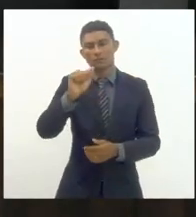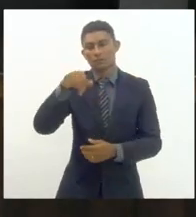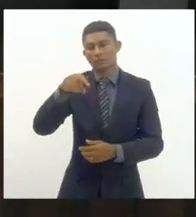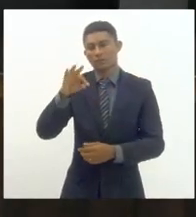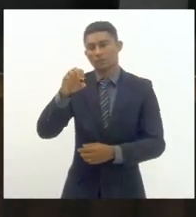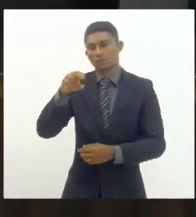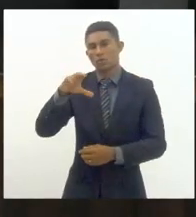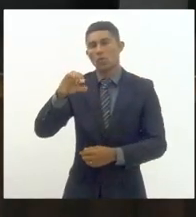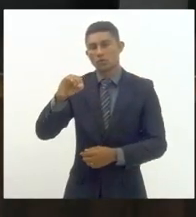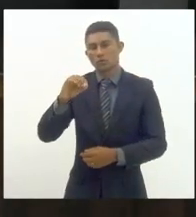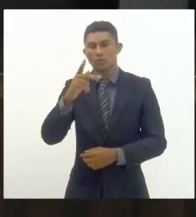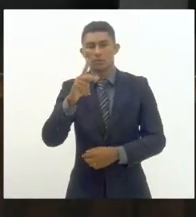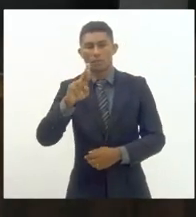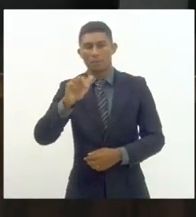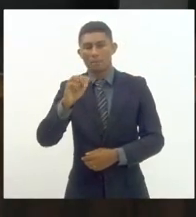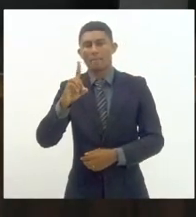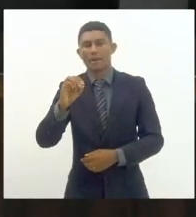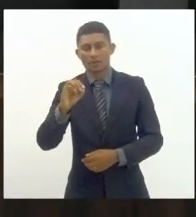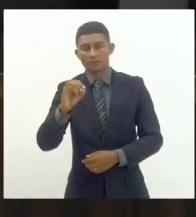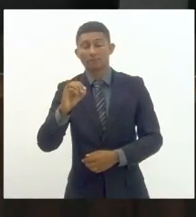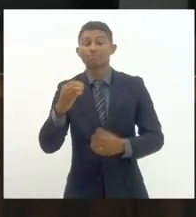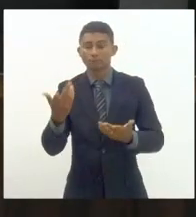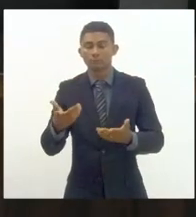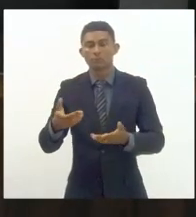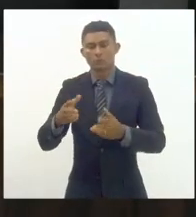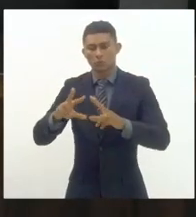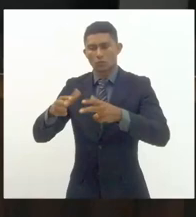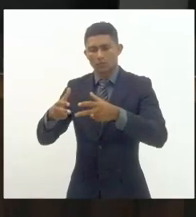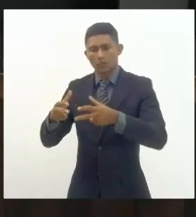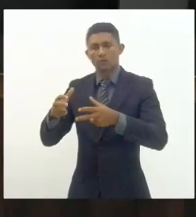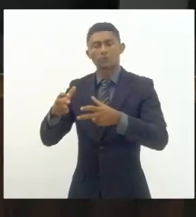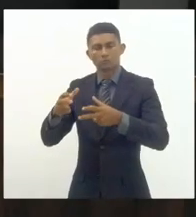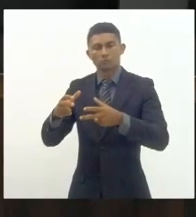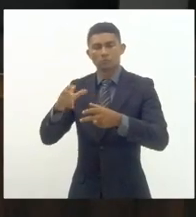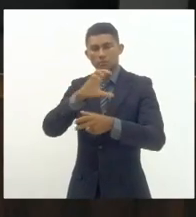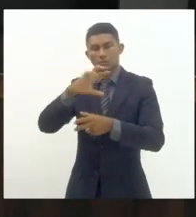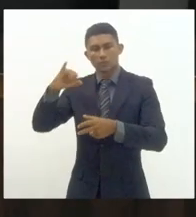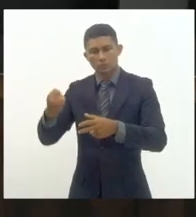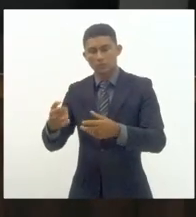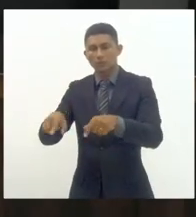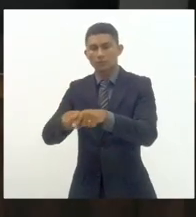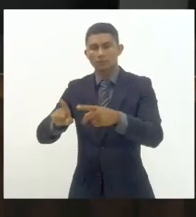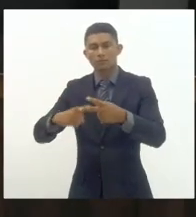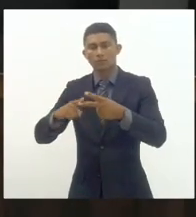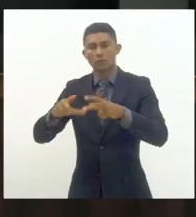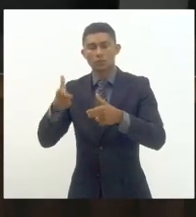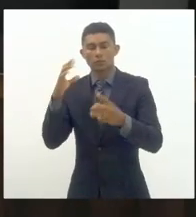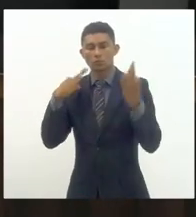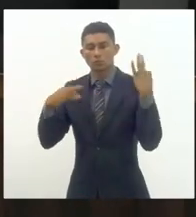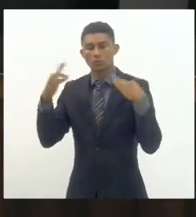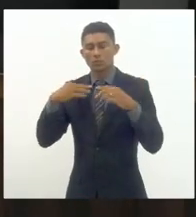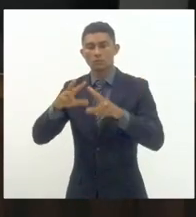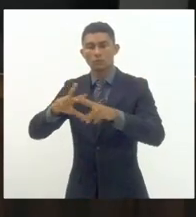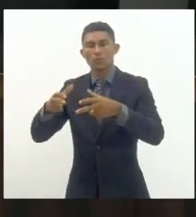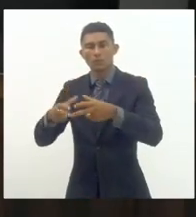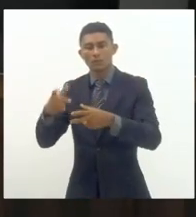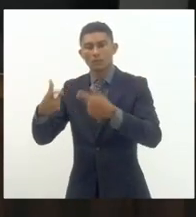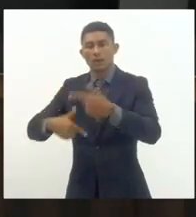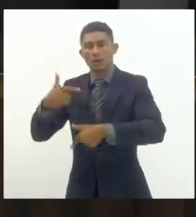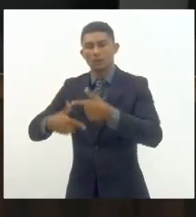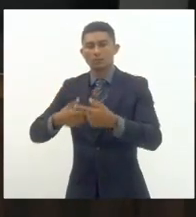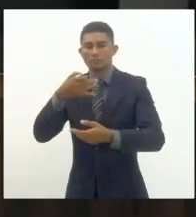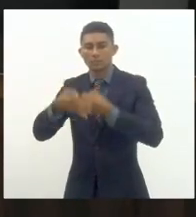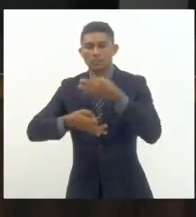pareceres das comissões de Constituição e Justiça, Turismo e Trabalho. Pela Comissão de Constituição e Justiça, deputado Rodrigo Bacelar.